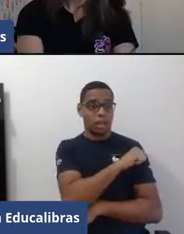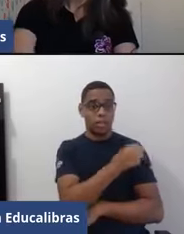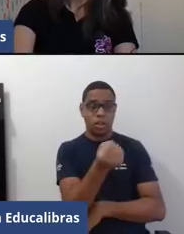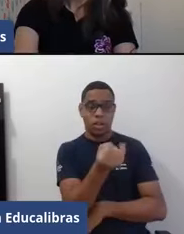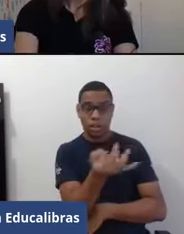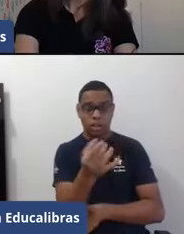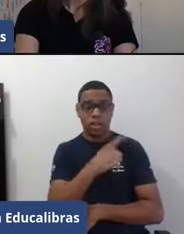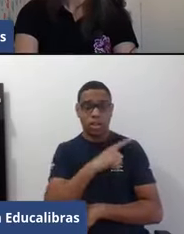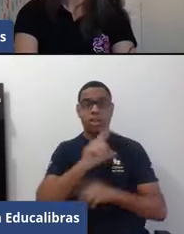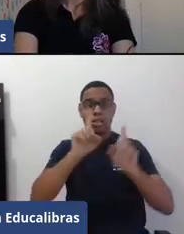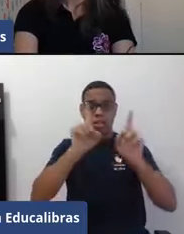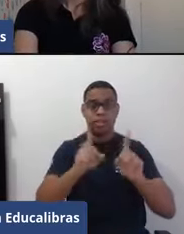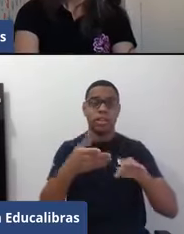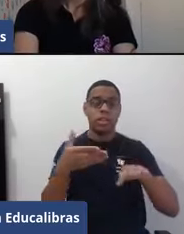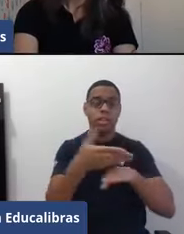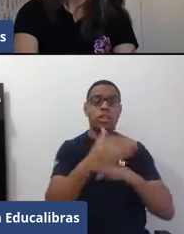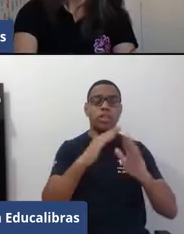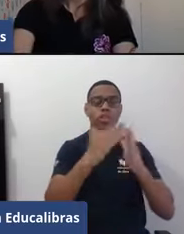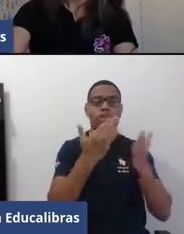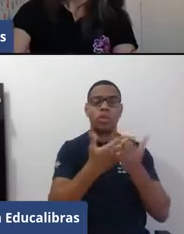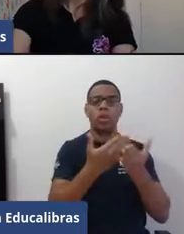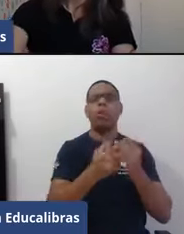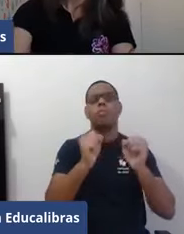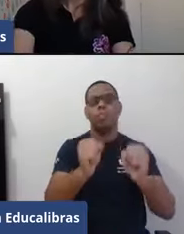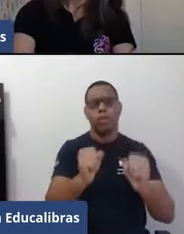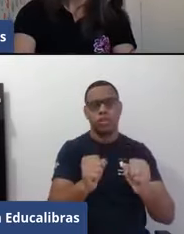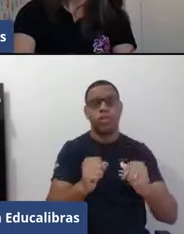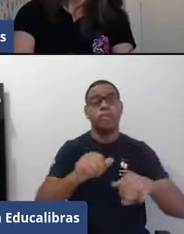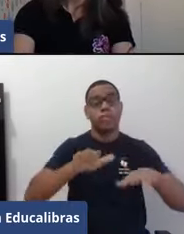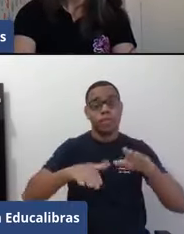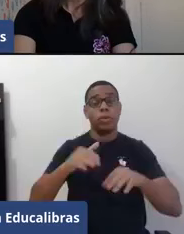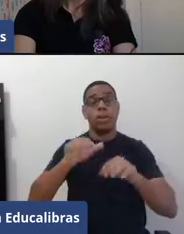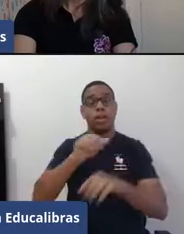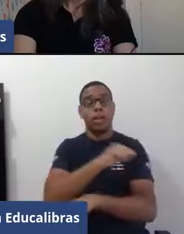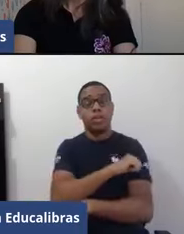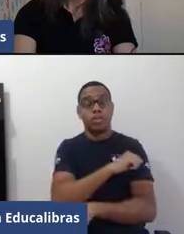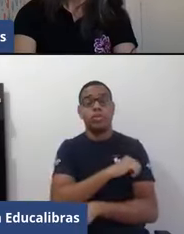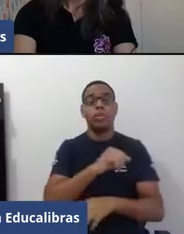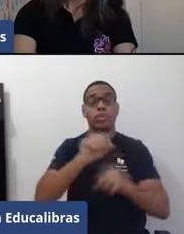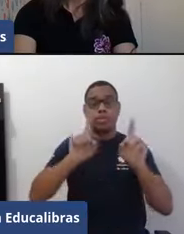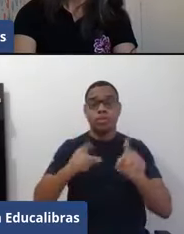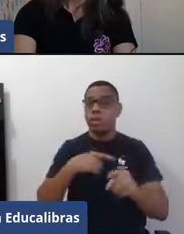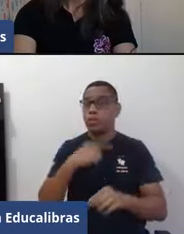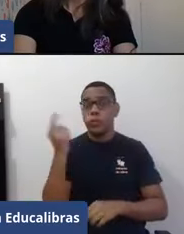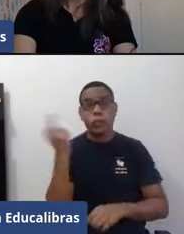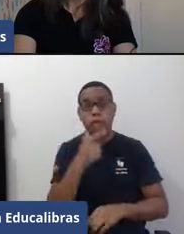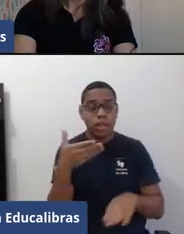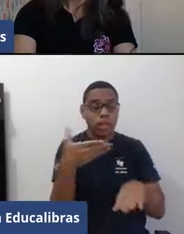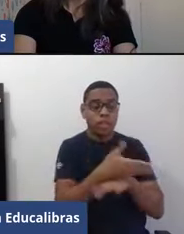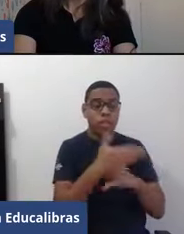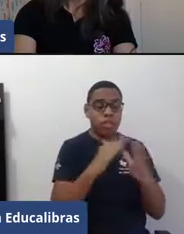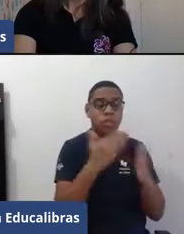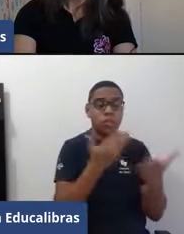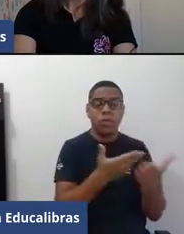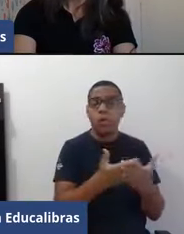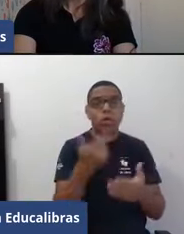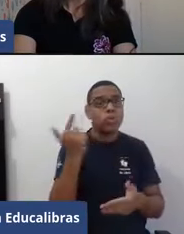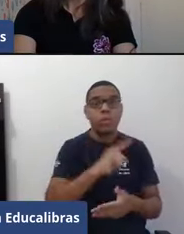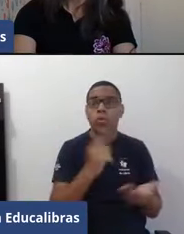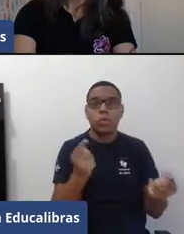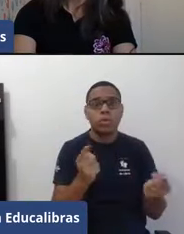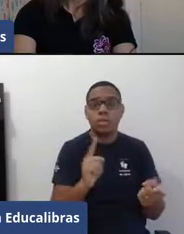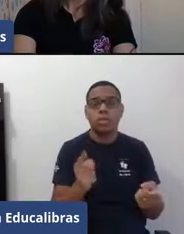que podem estar na escola regular. Tem alunos com deficiência que não têm condição nenhuma de estar numa escola regular. E a partir